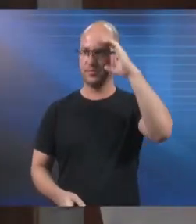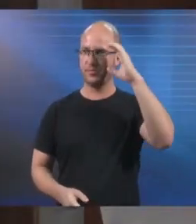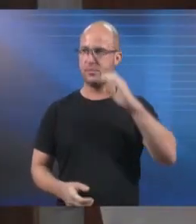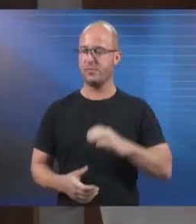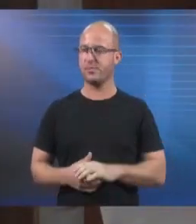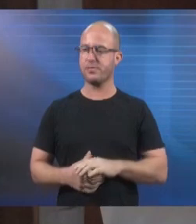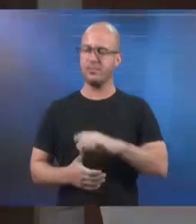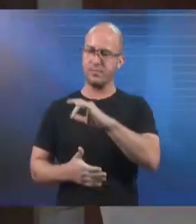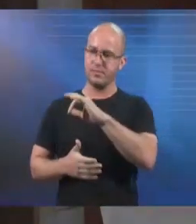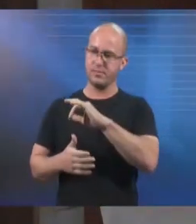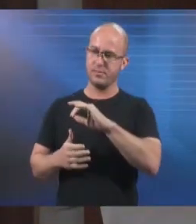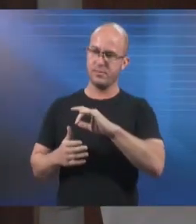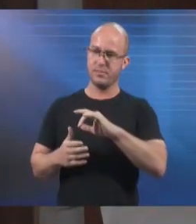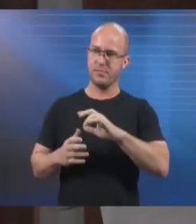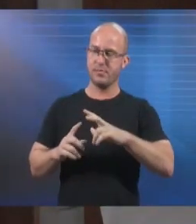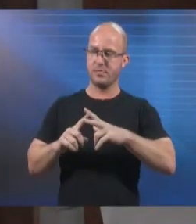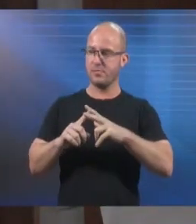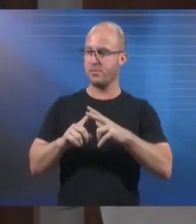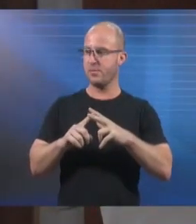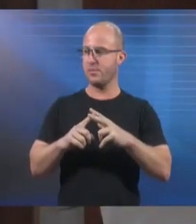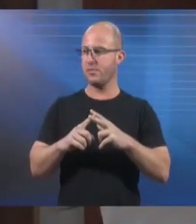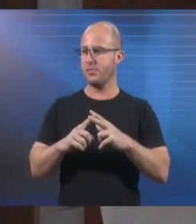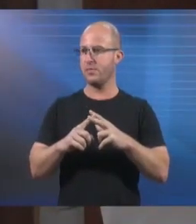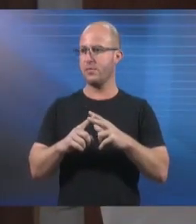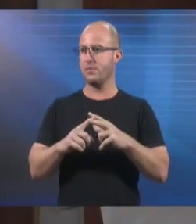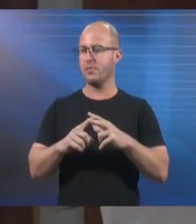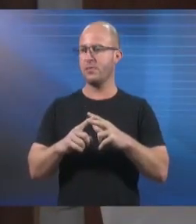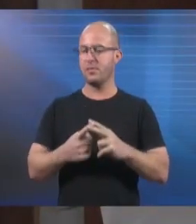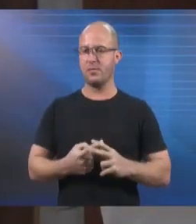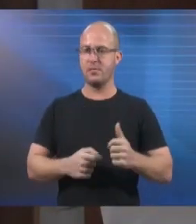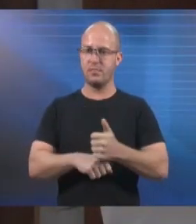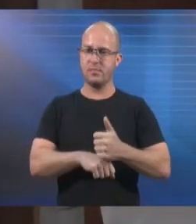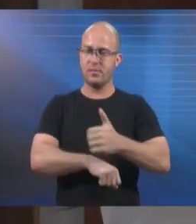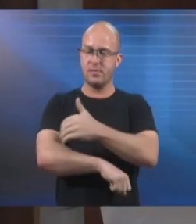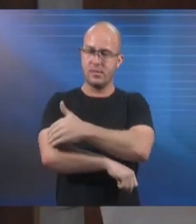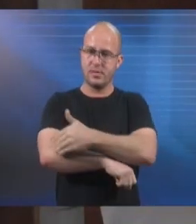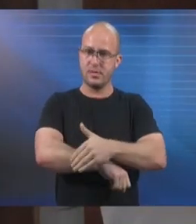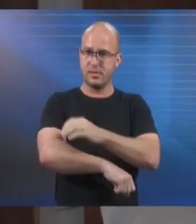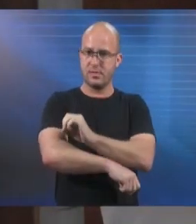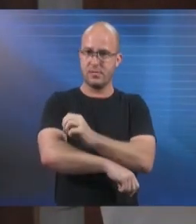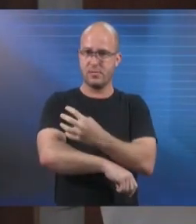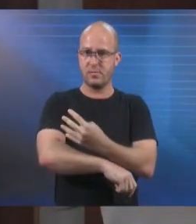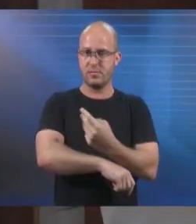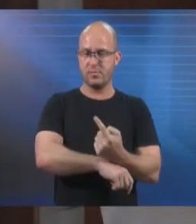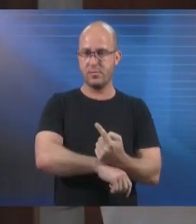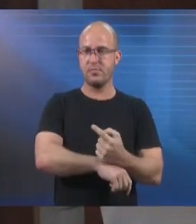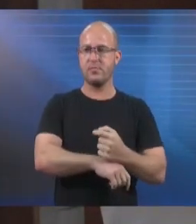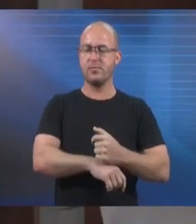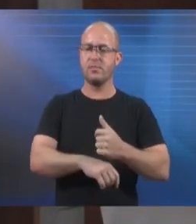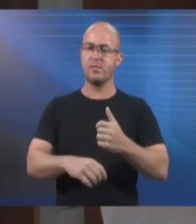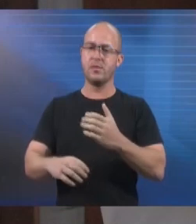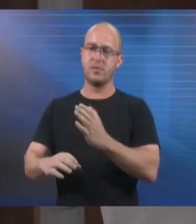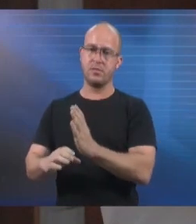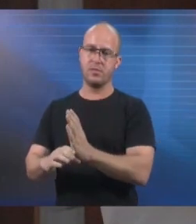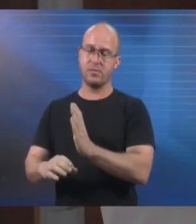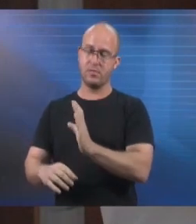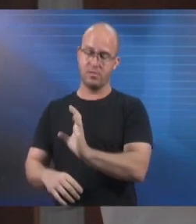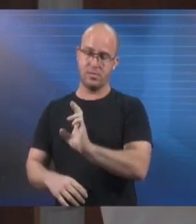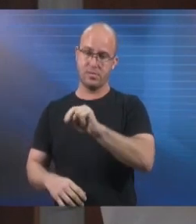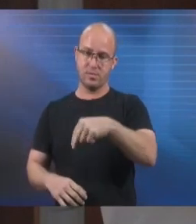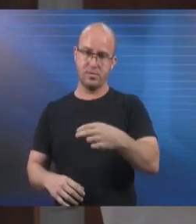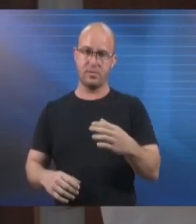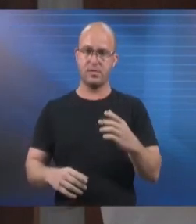solicitando recapeamento asfáltico da RN 041 no trecho entre os municípios de curras novos e Lagoa